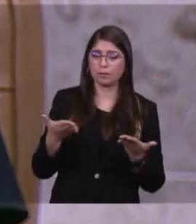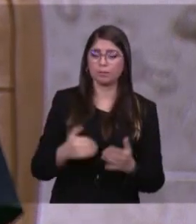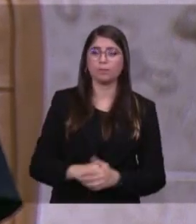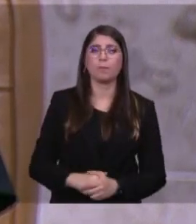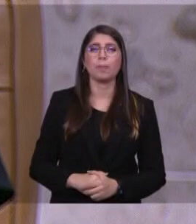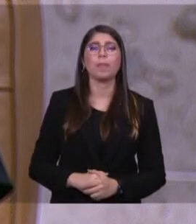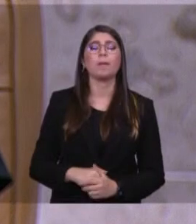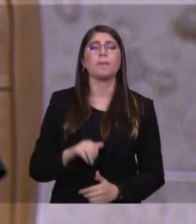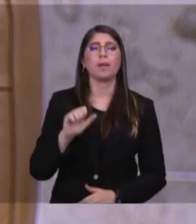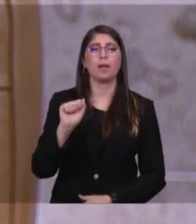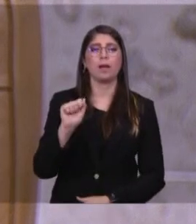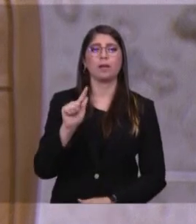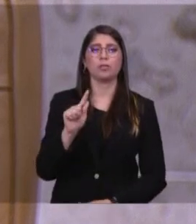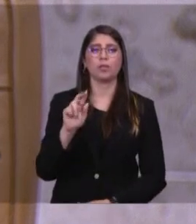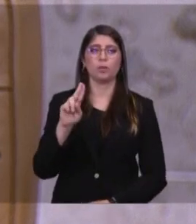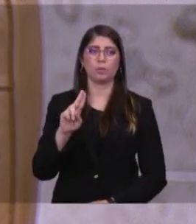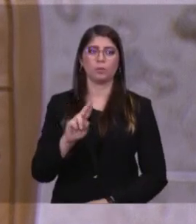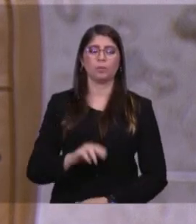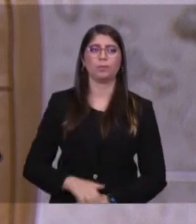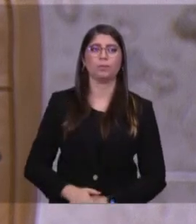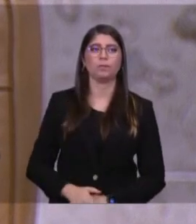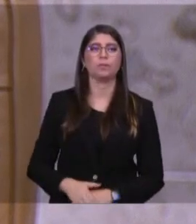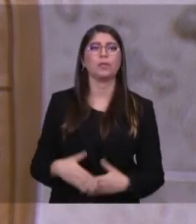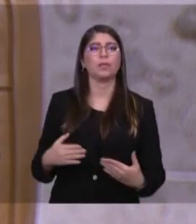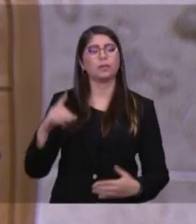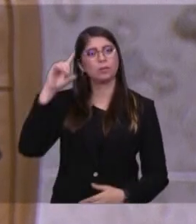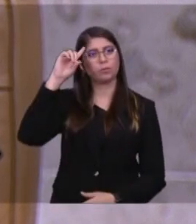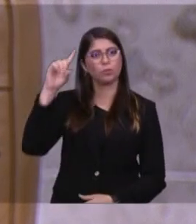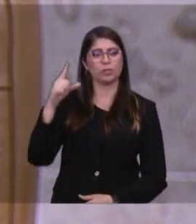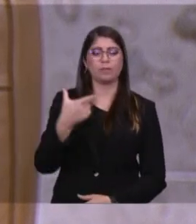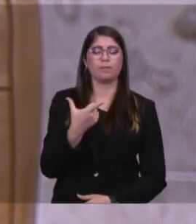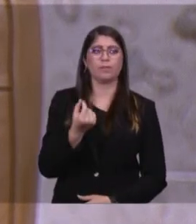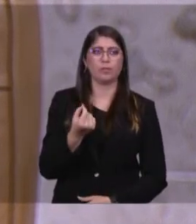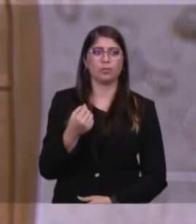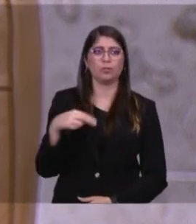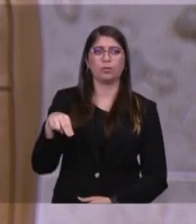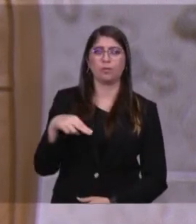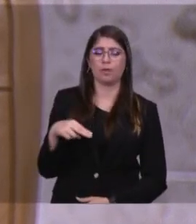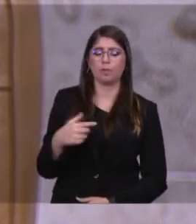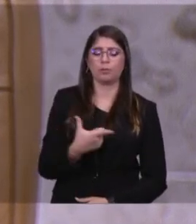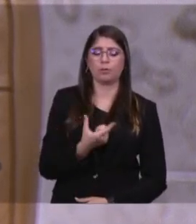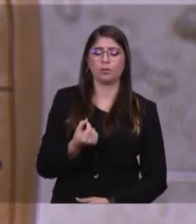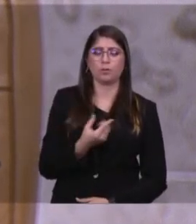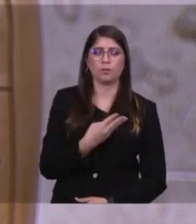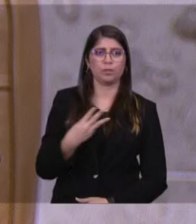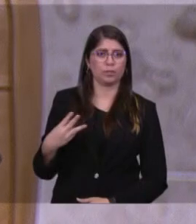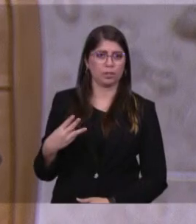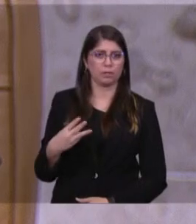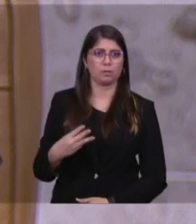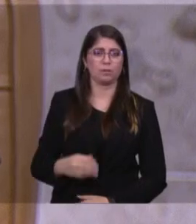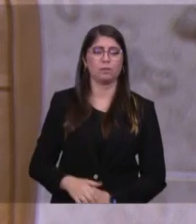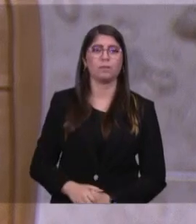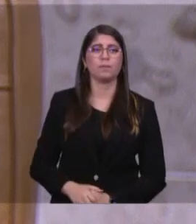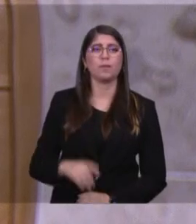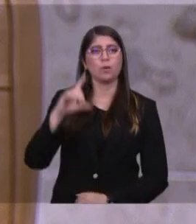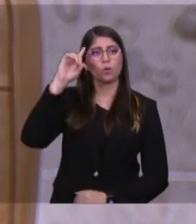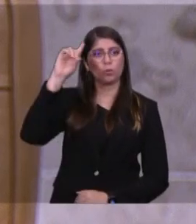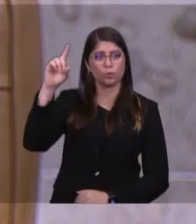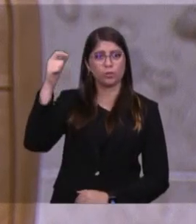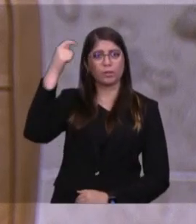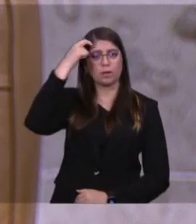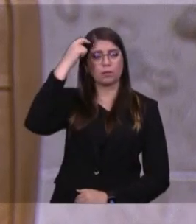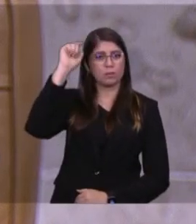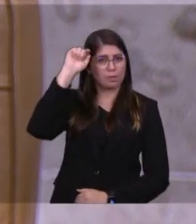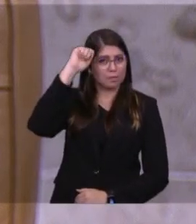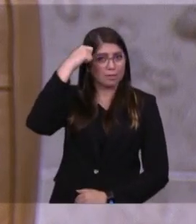pela Advocacia Geral da União. Assim, no dia 20 de novembro de 2023, Dia da Consciência